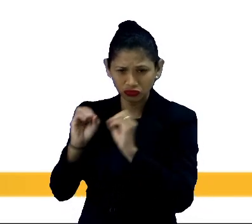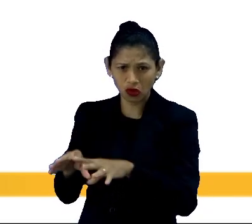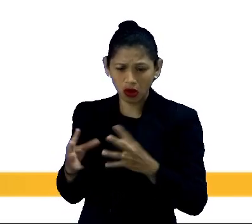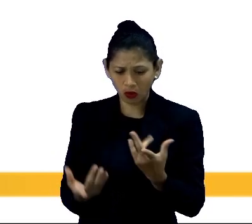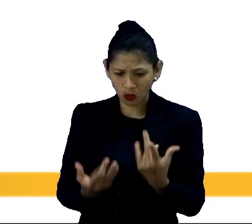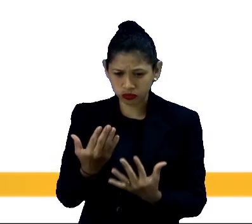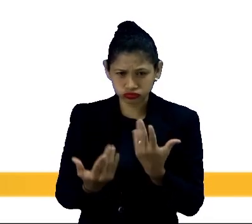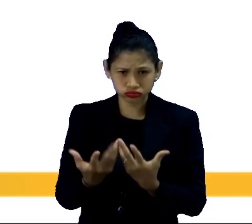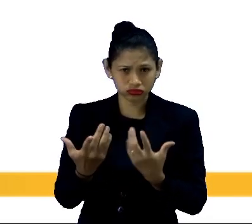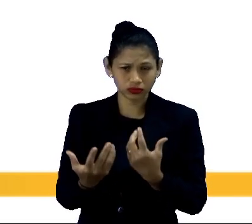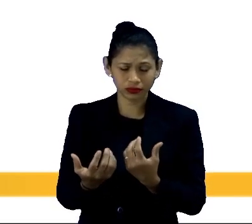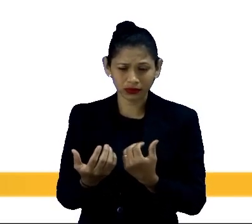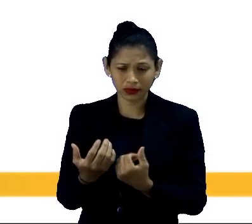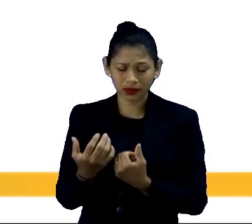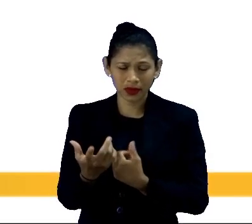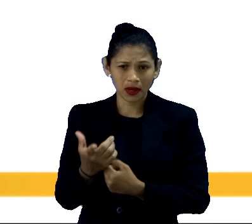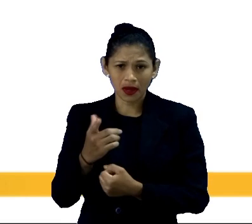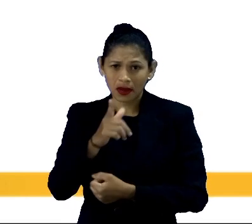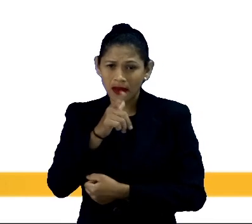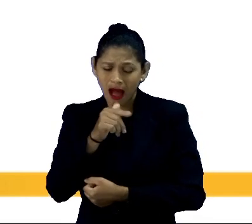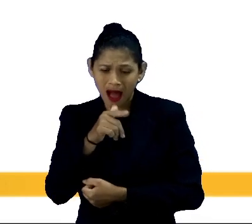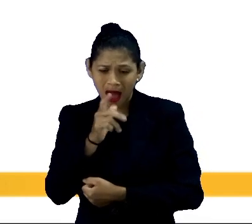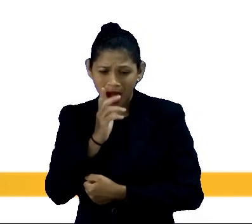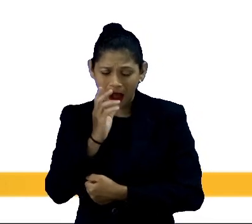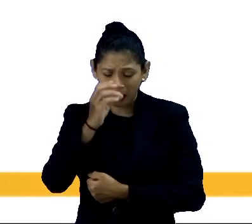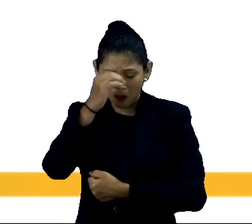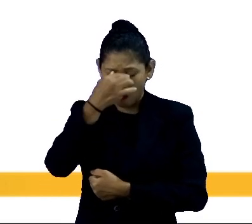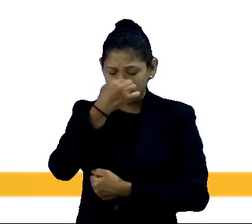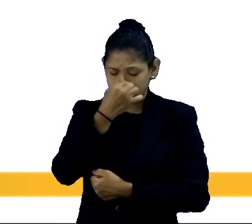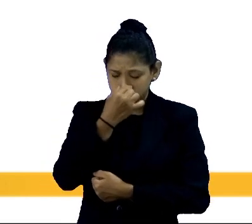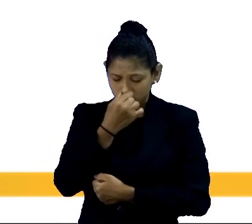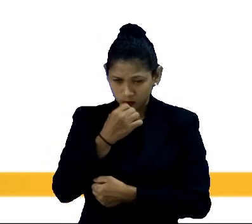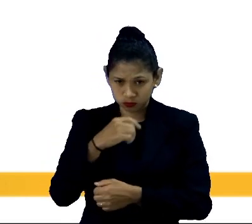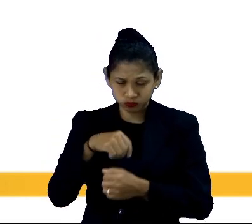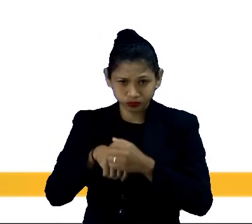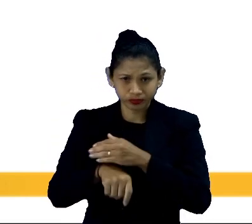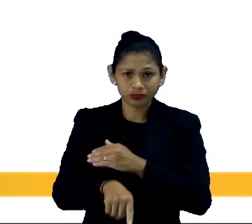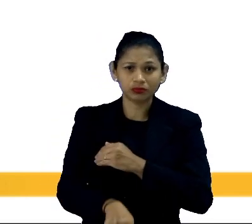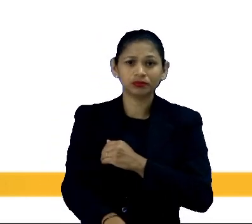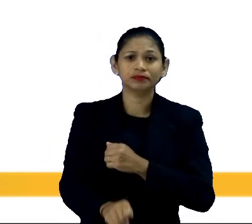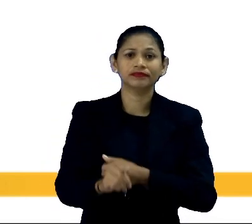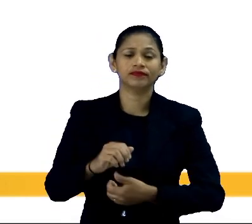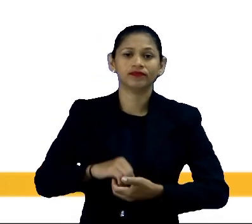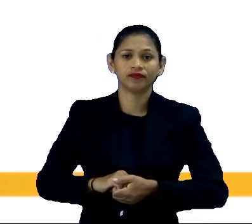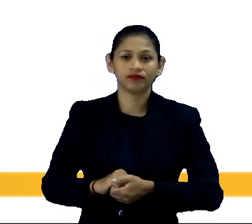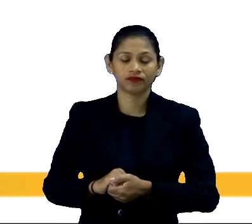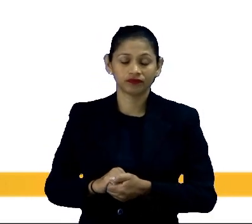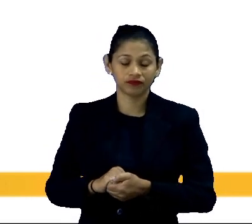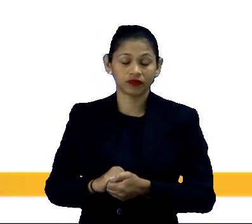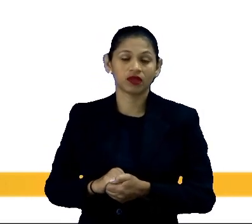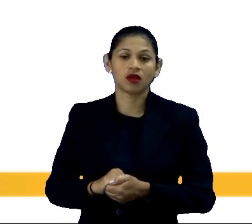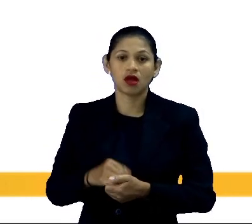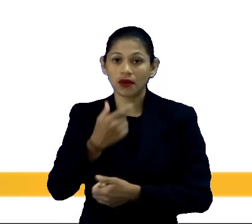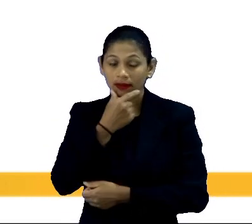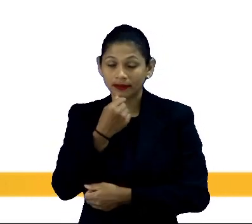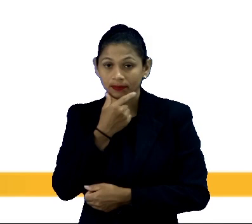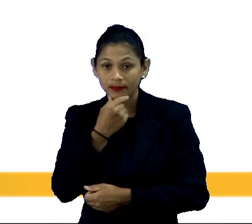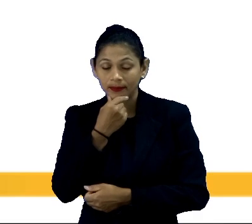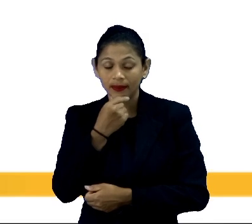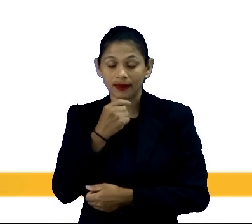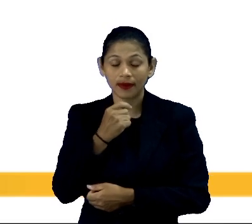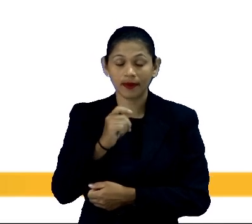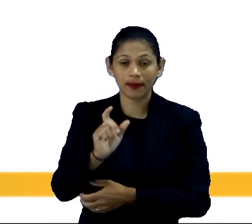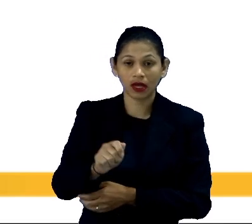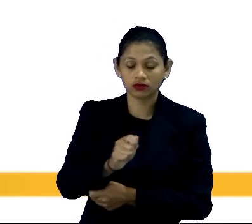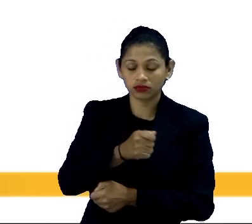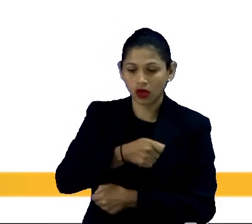afogo. Vamos para a lagoa, gritaram os meninos. Foram, pegaram o sapo por uma